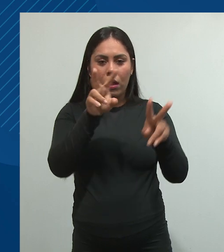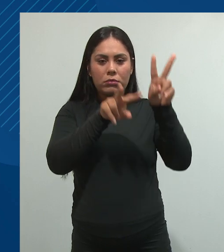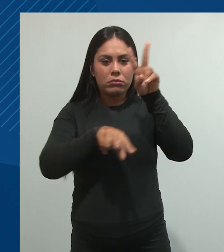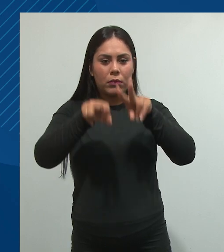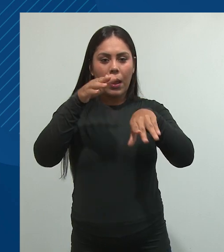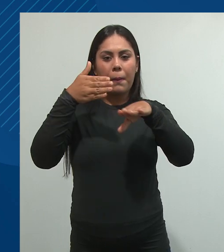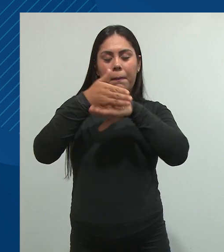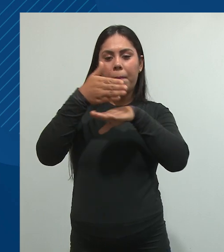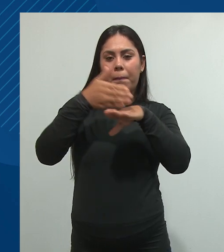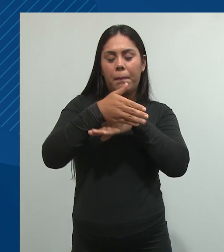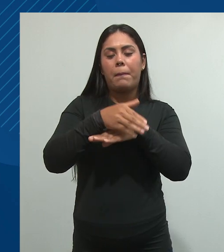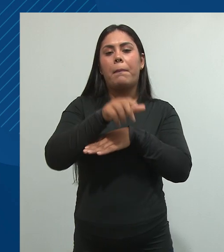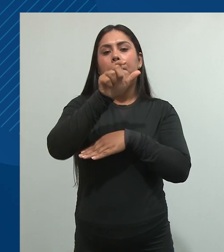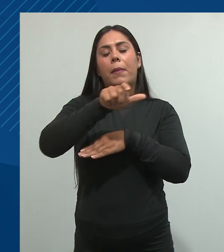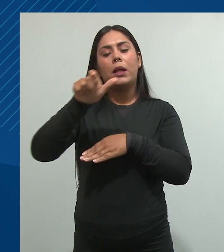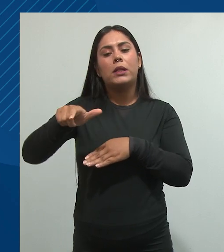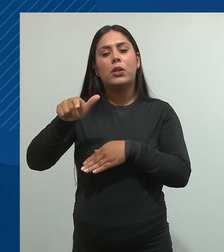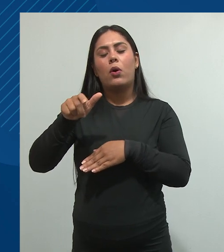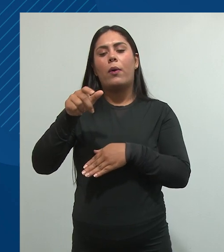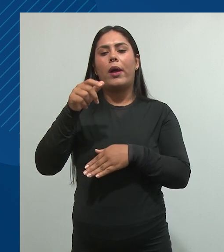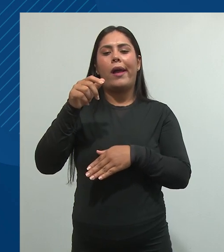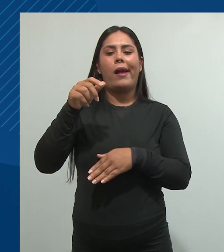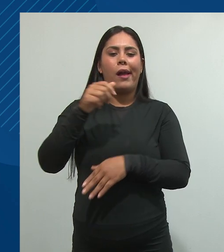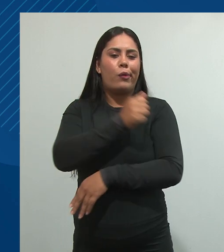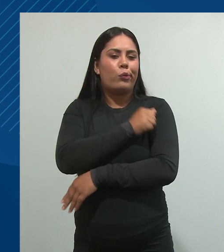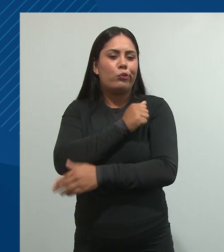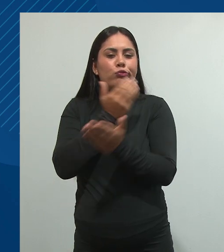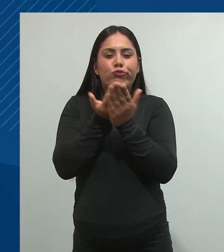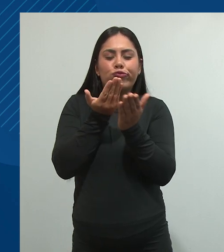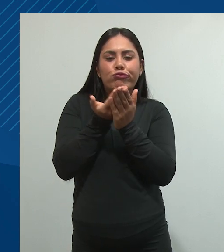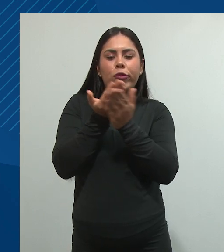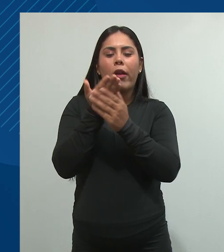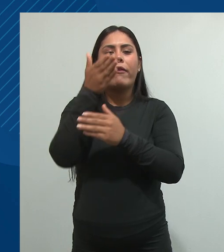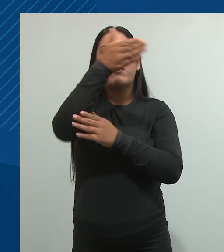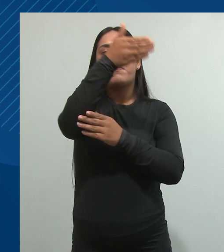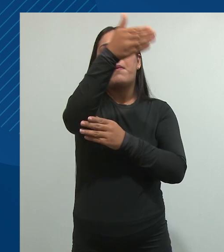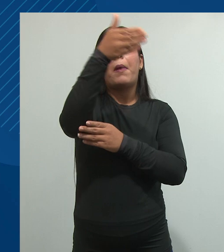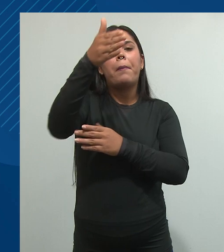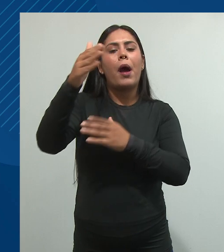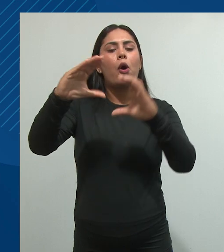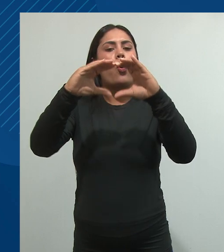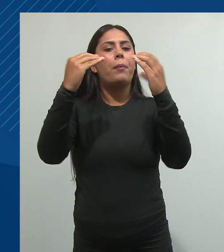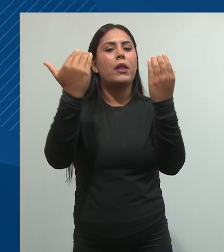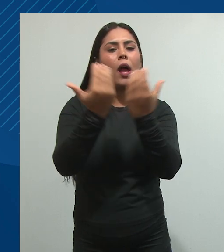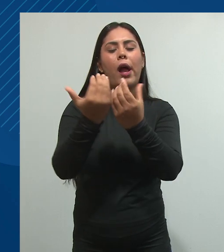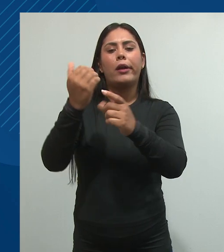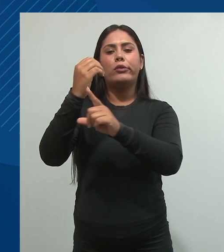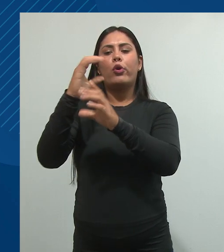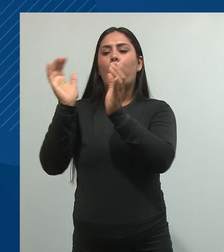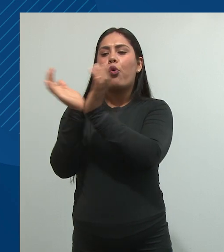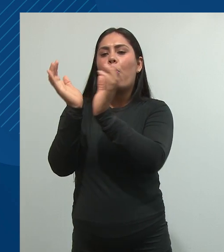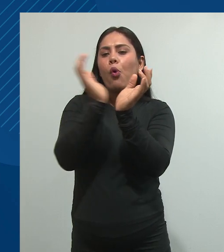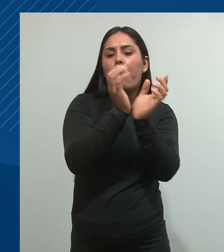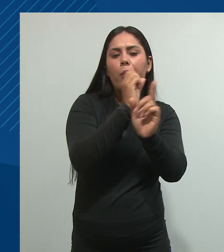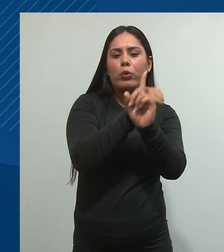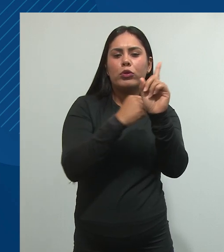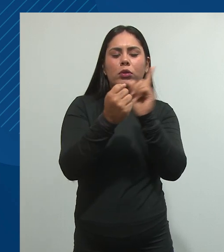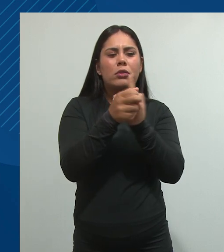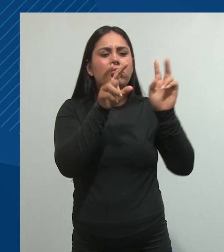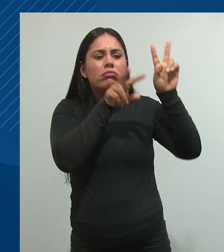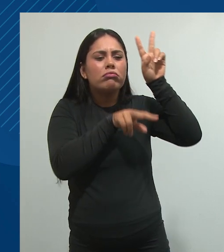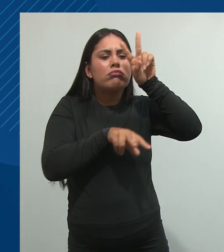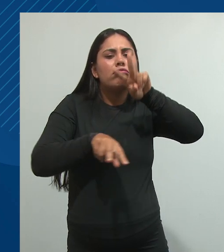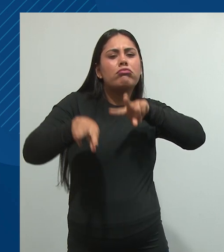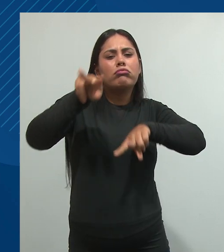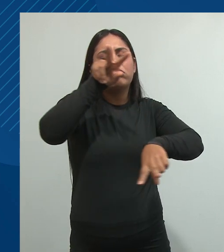participativo. Então o agente, né, o estudioso, ele vai para a comunidade, vai ali para o grupo social em que ele quer observar, faz